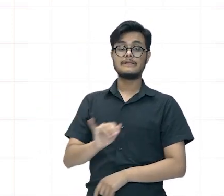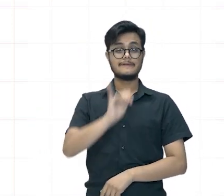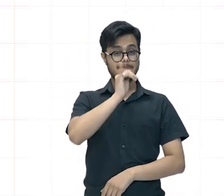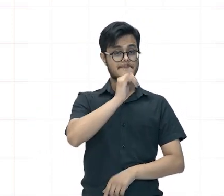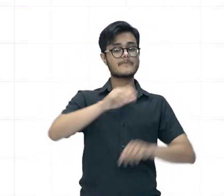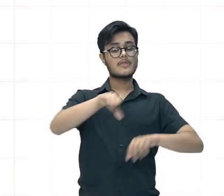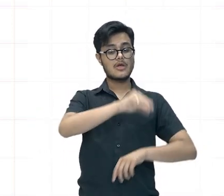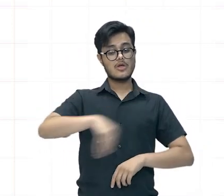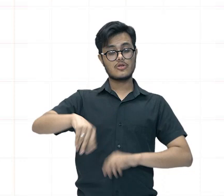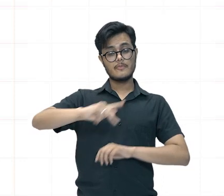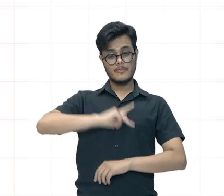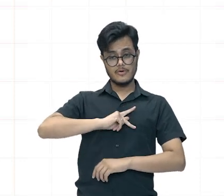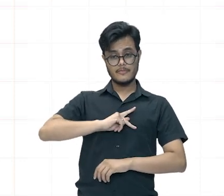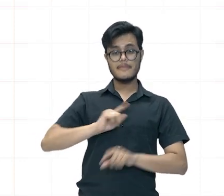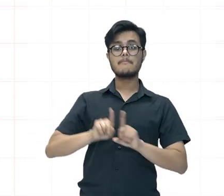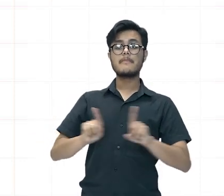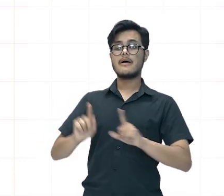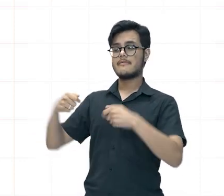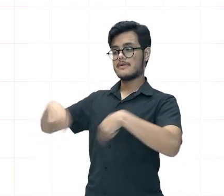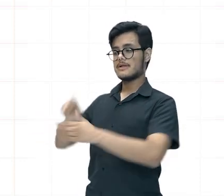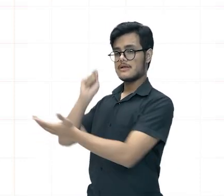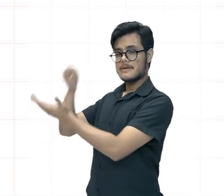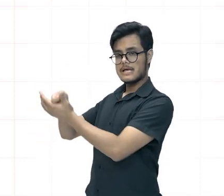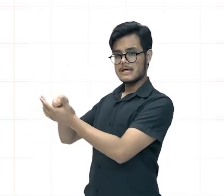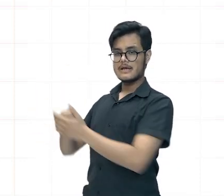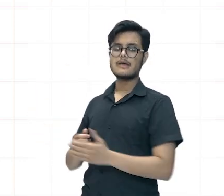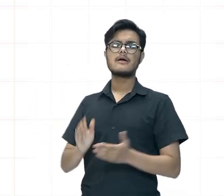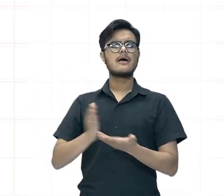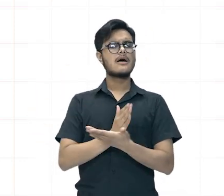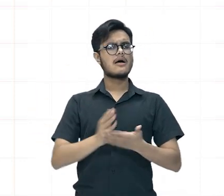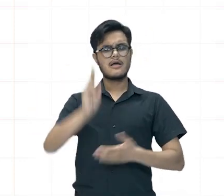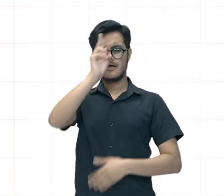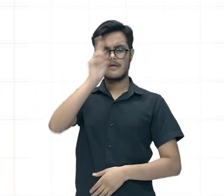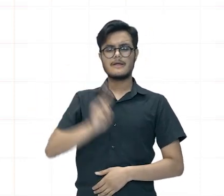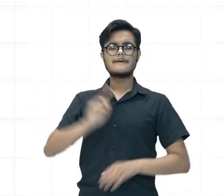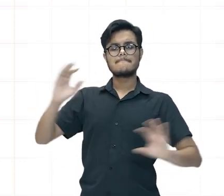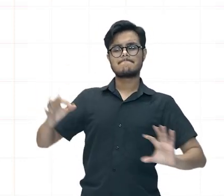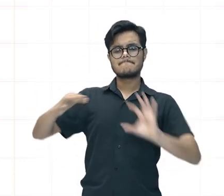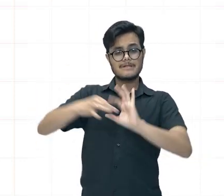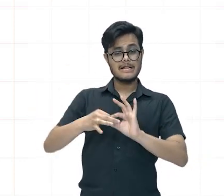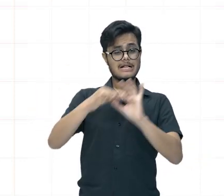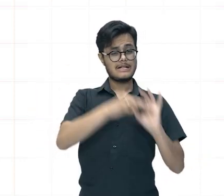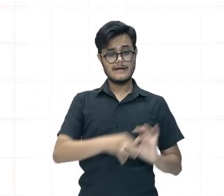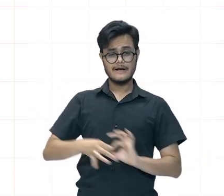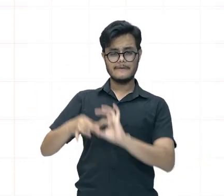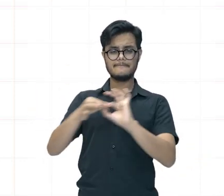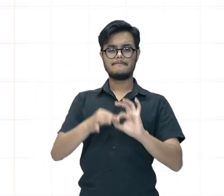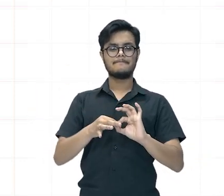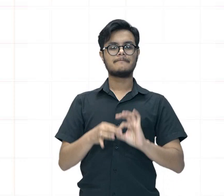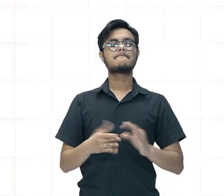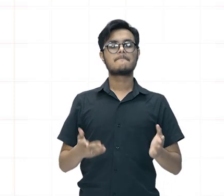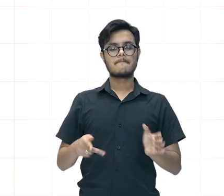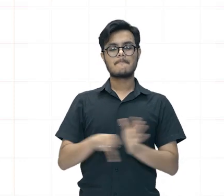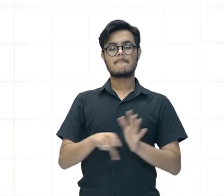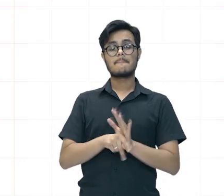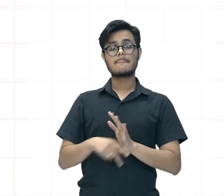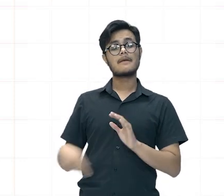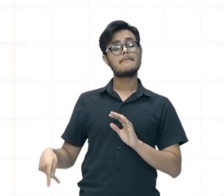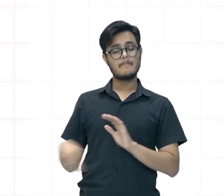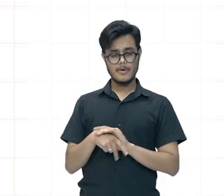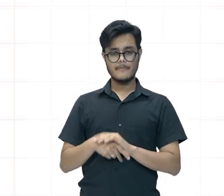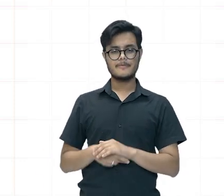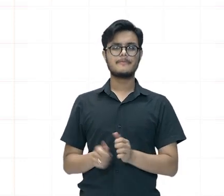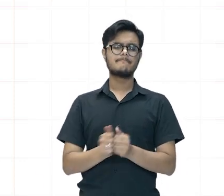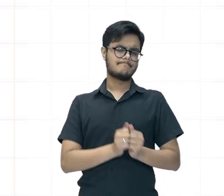das terras e vice-versa. O que alguns historiadores chamam de laços de fidelidade. Servo para com o seu senhor,